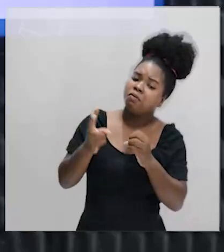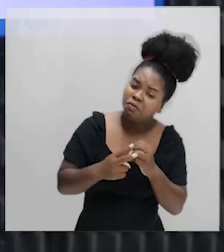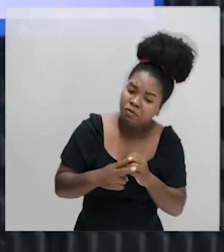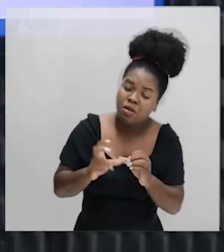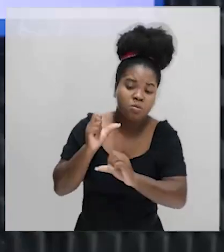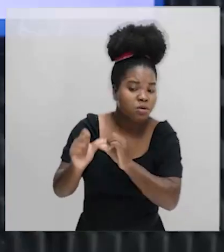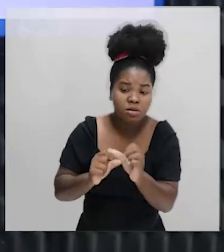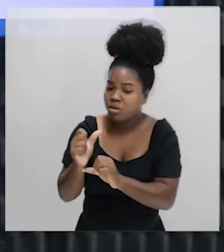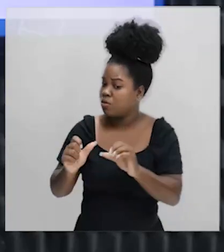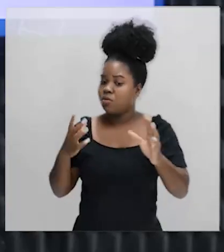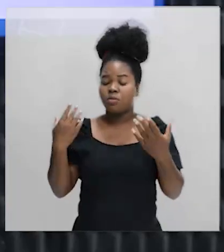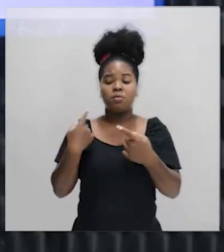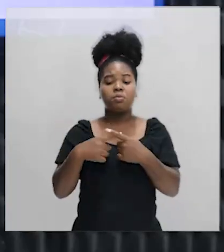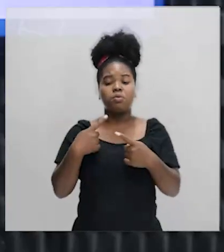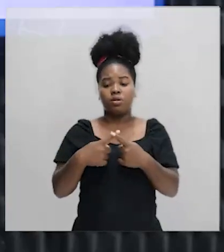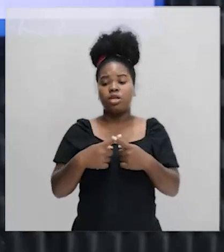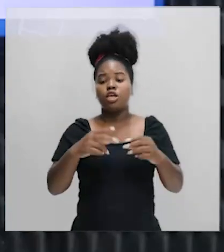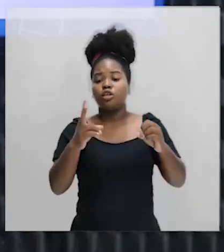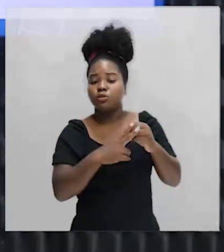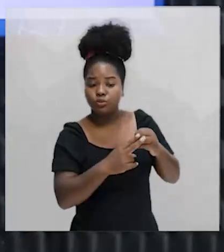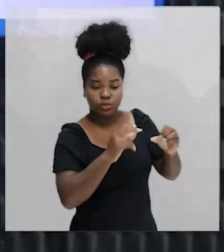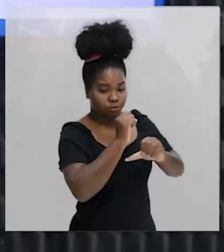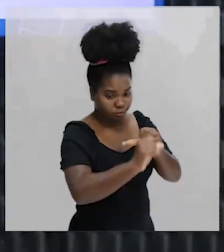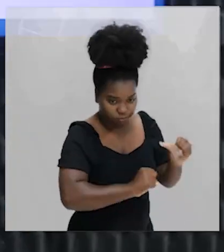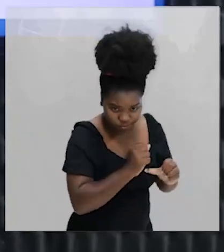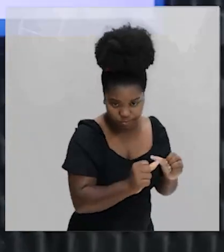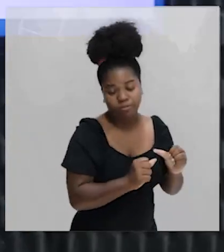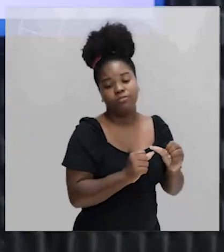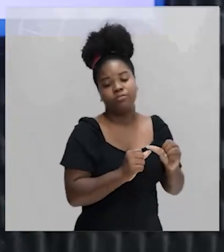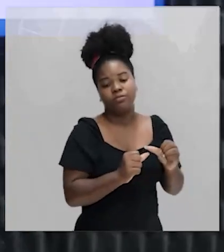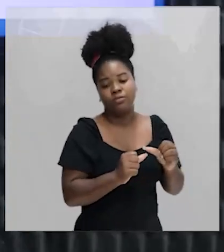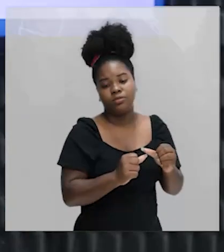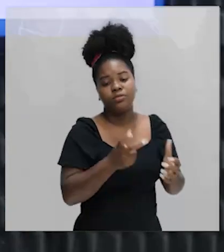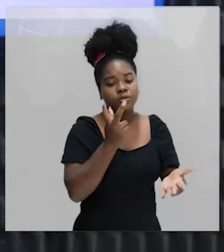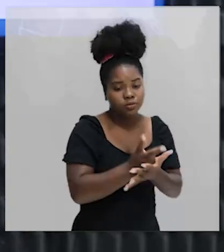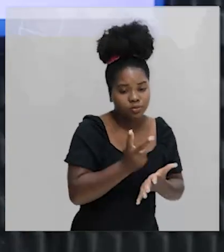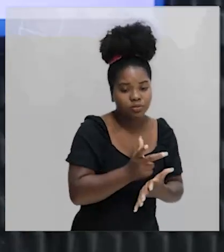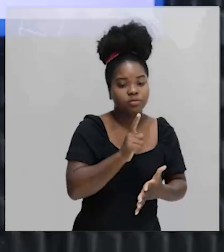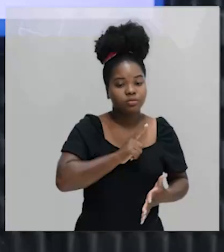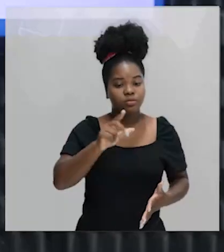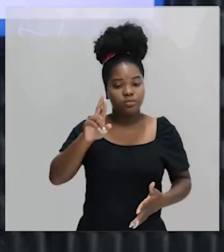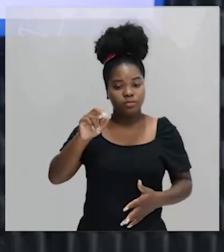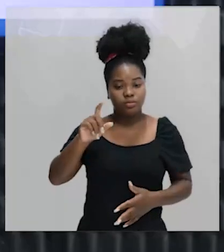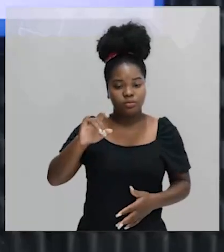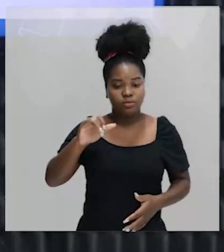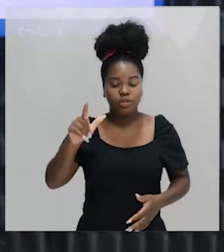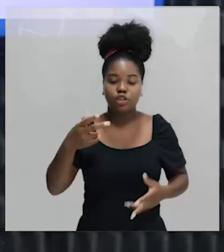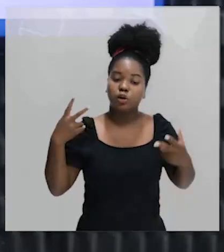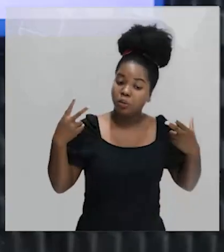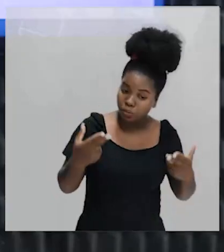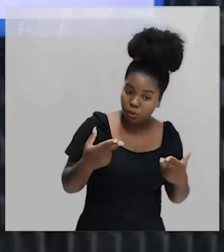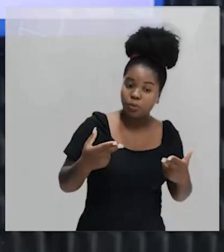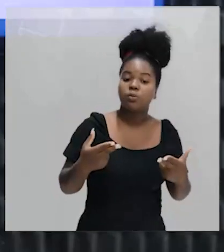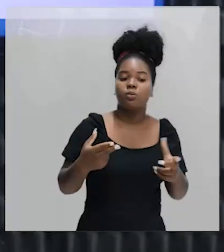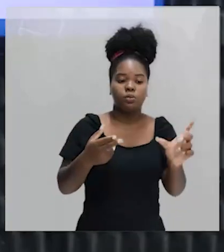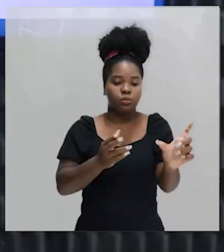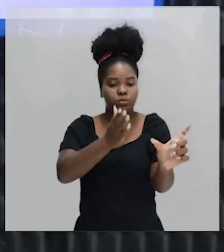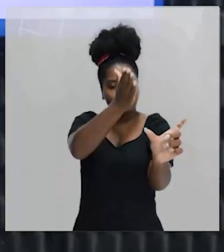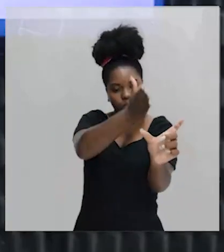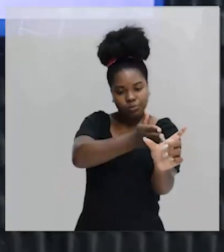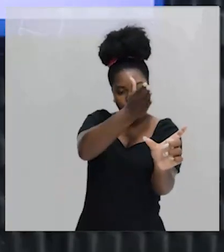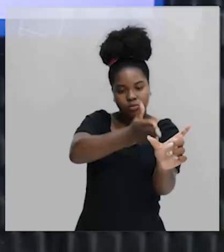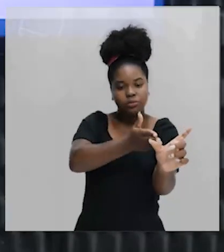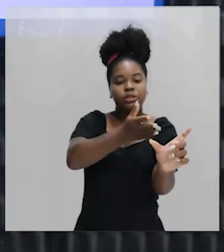quê? Porque nos verbos regulares vão seguir o mesmo radical. O radical vai permanecer o mesmo para todas